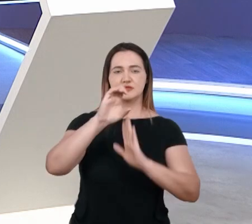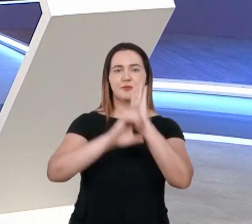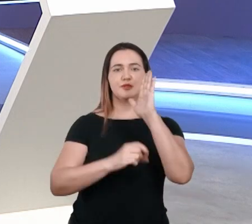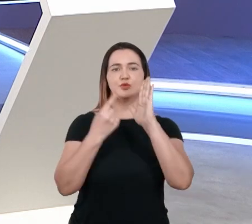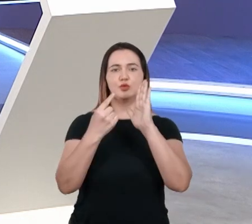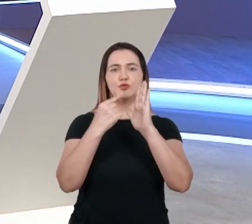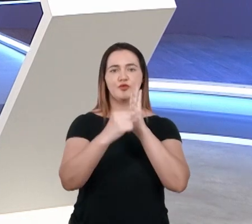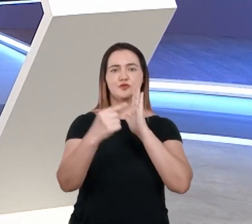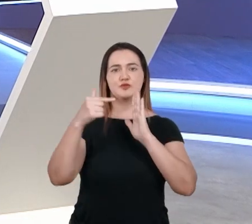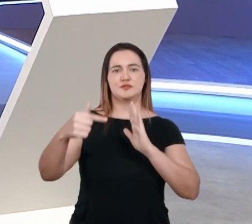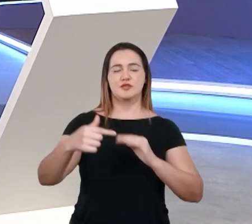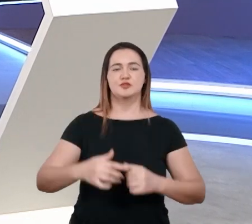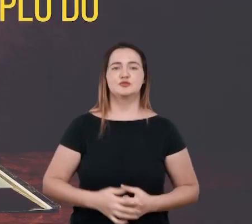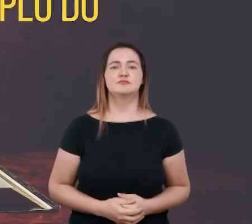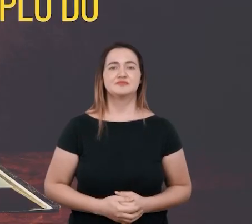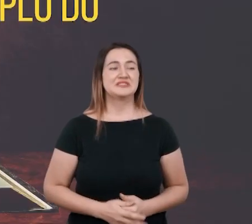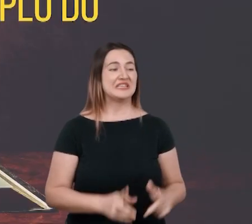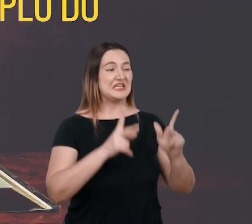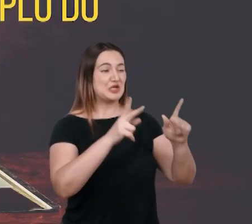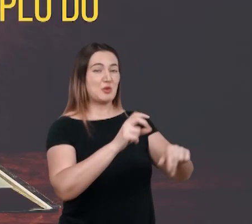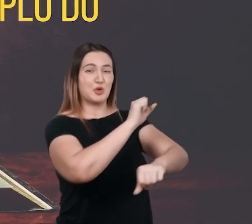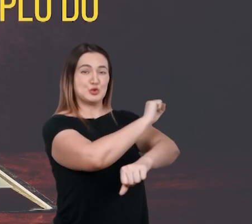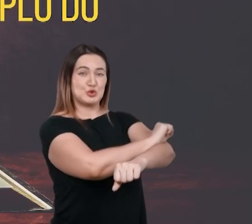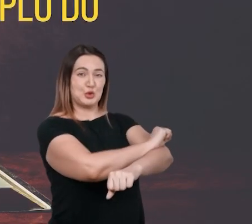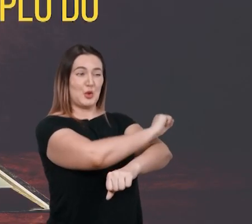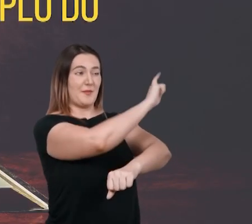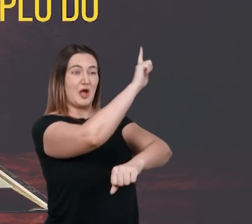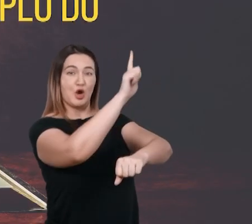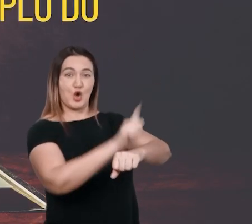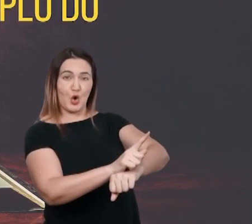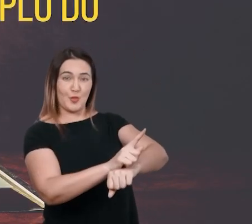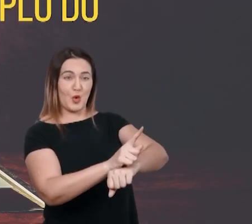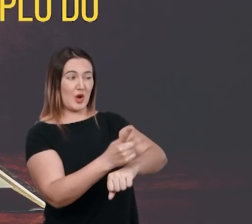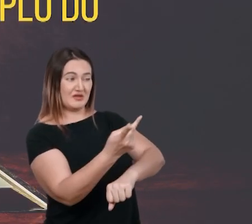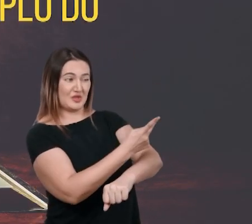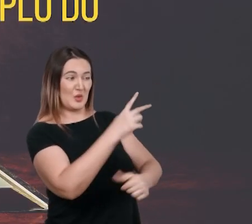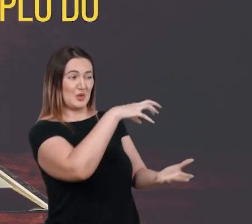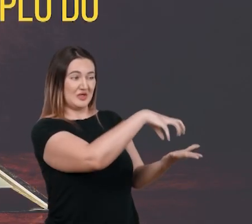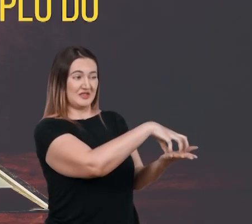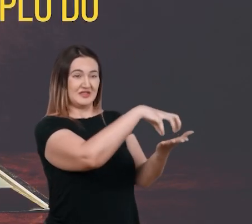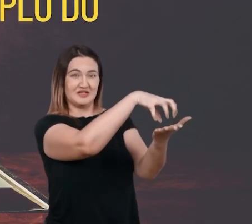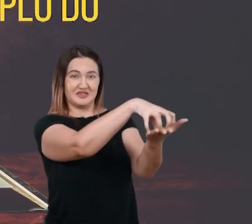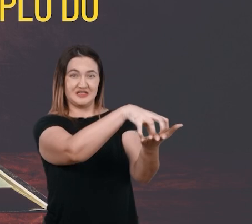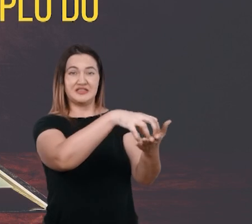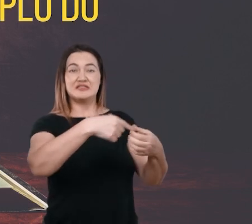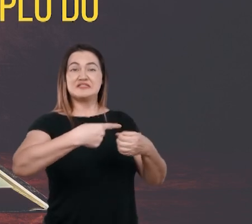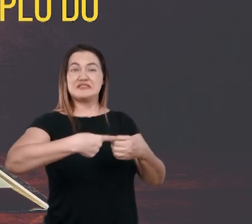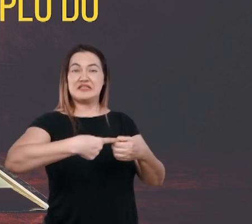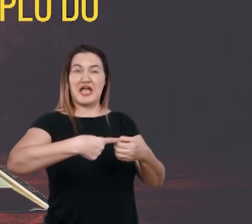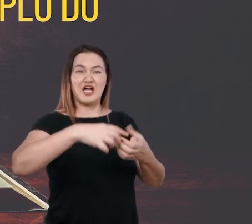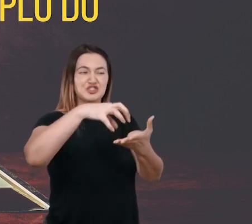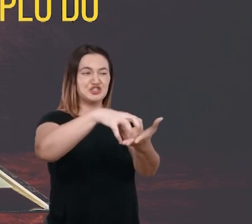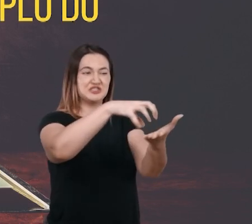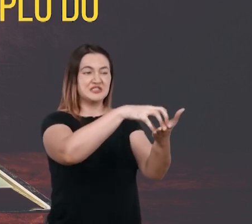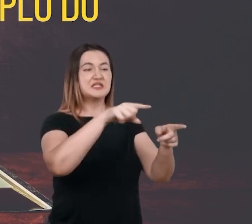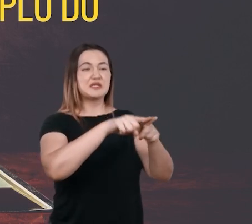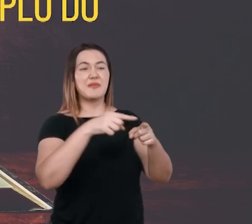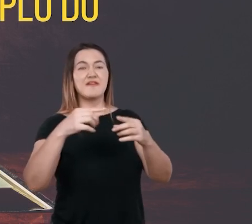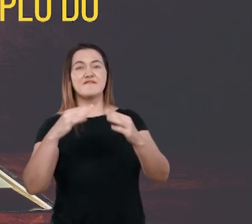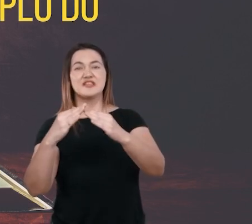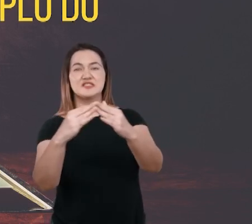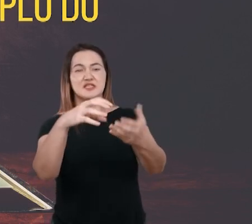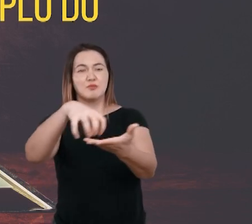7. Encontramos assim: igualmente Sodoma, Gomorra e as cidades vizinhas,